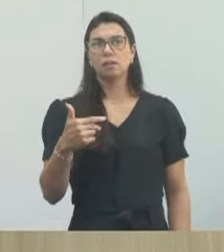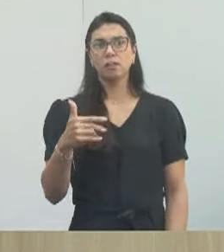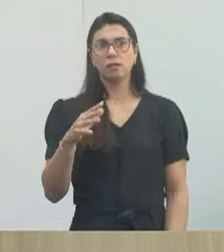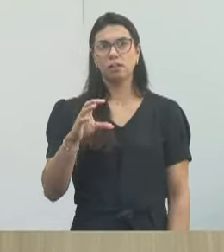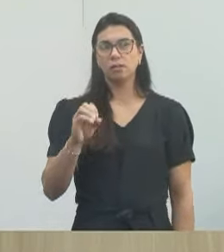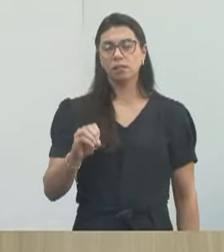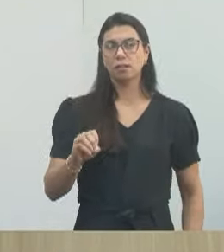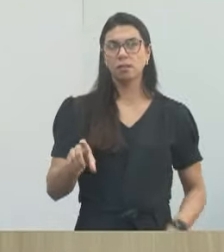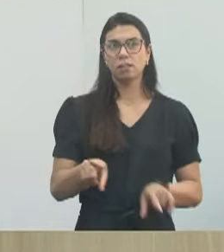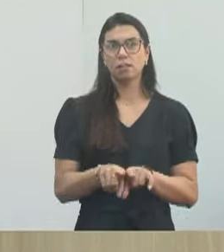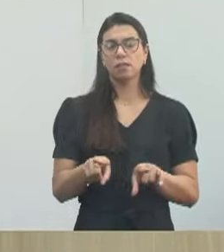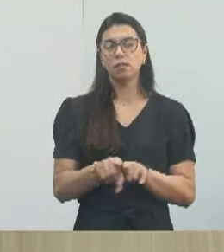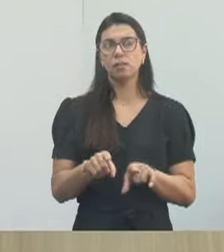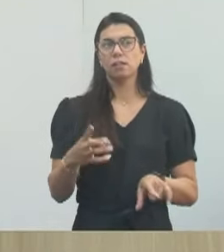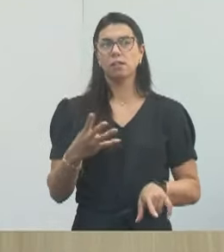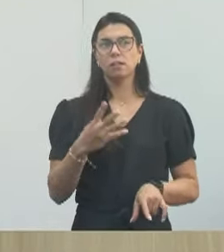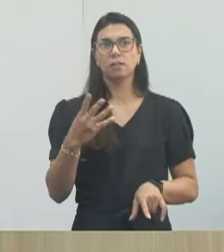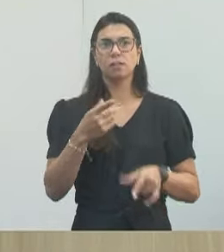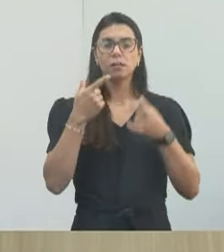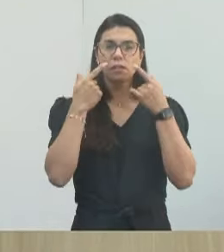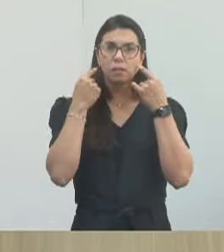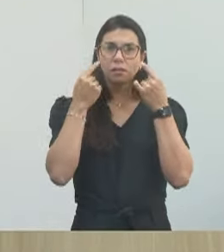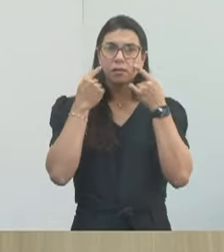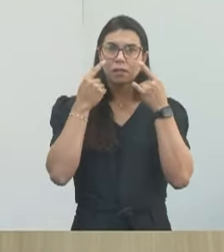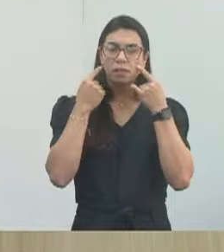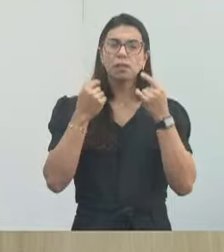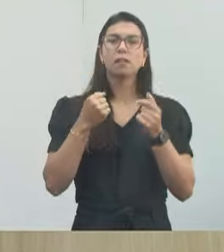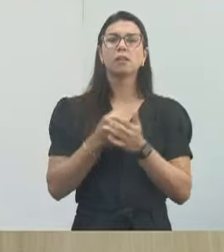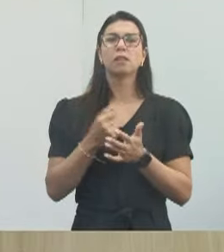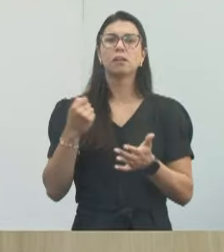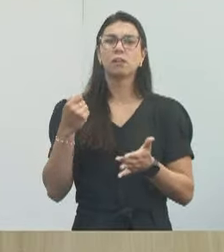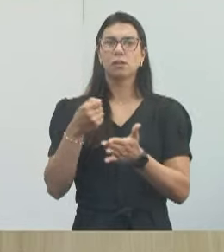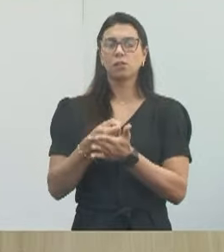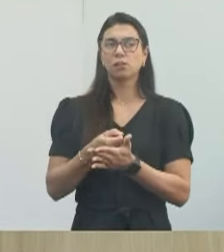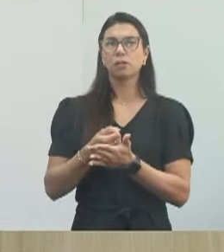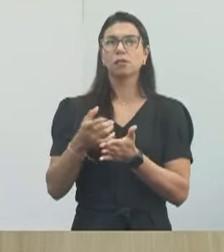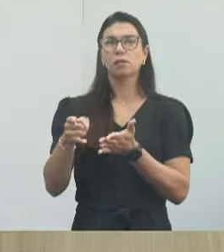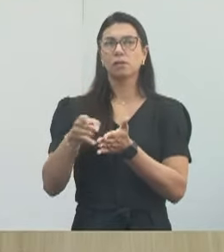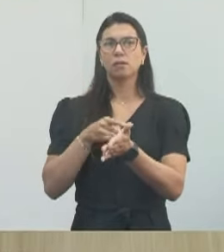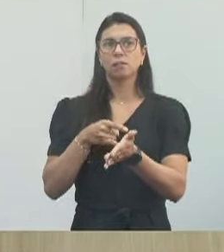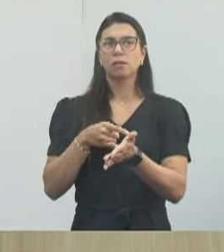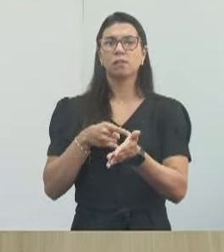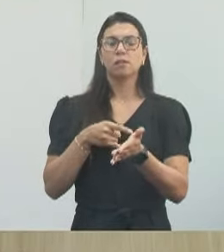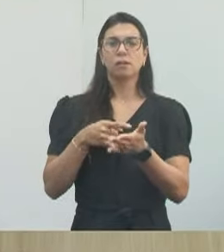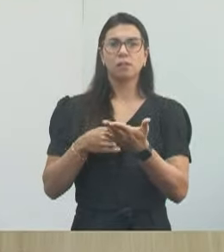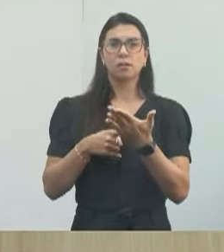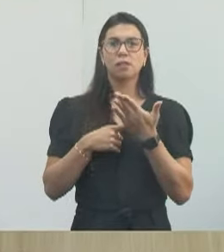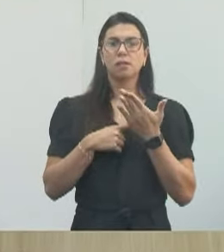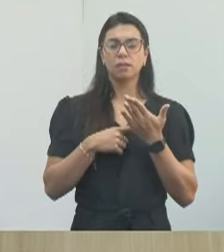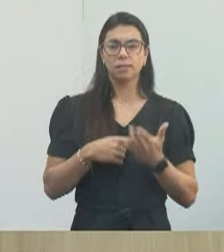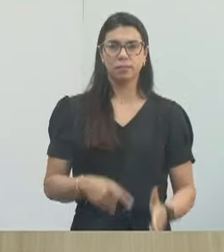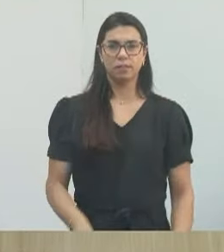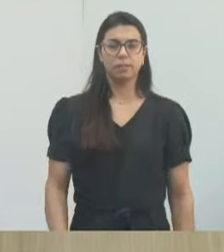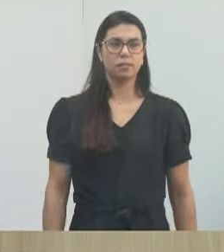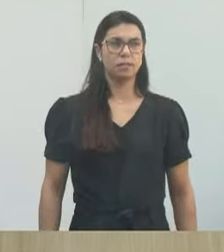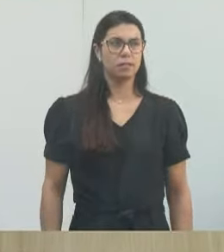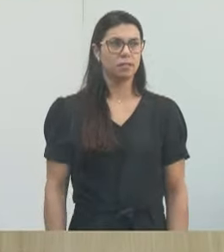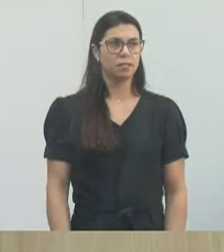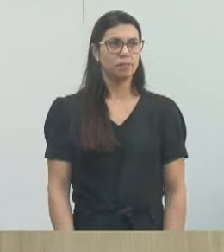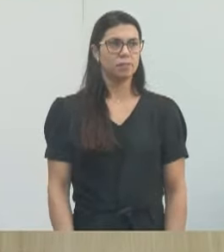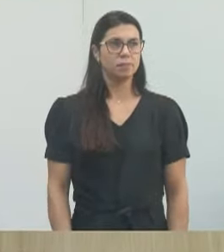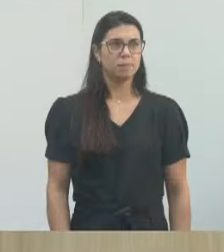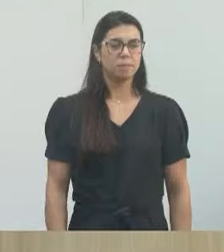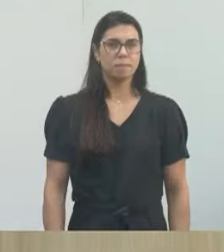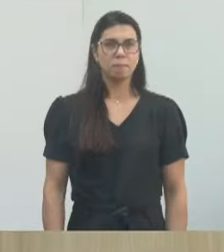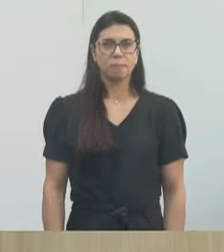Quad felina foi adquirida alexar os documentos qu